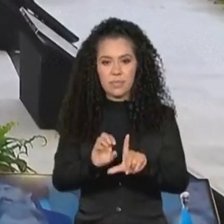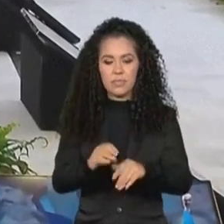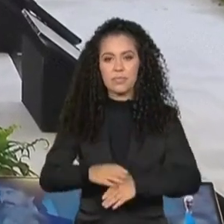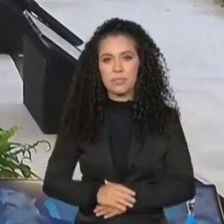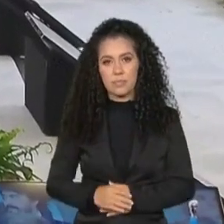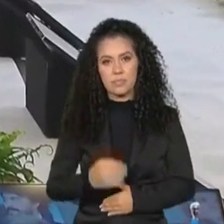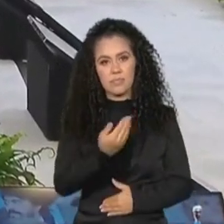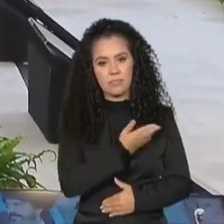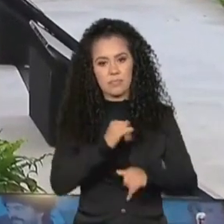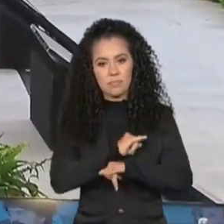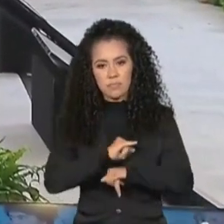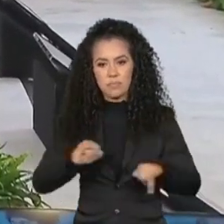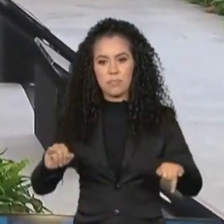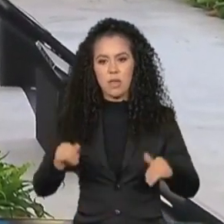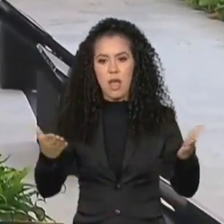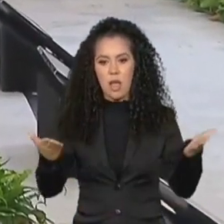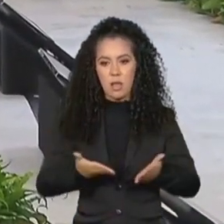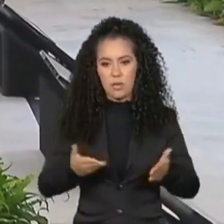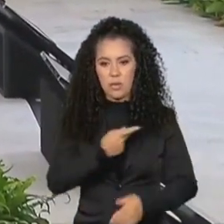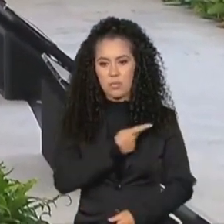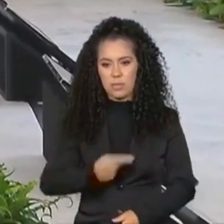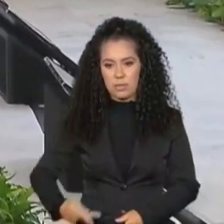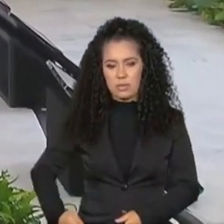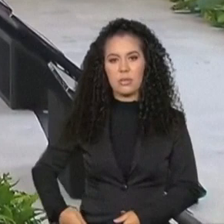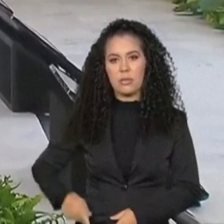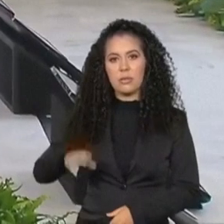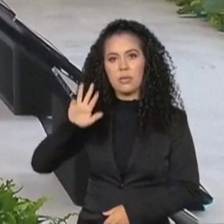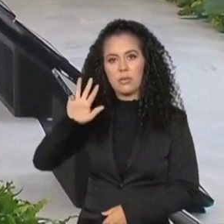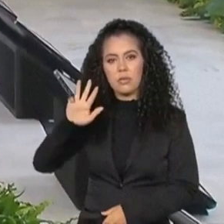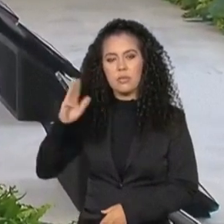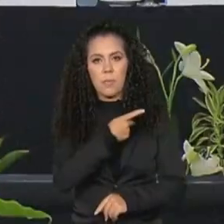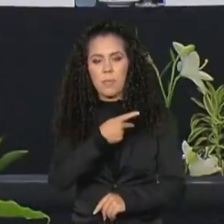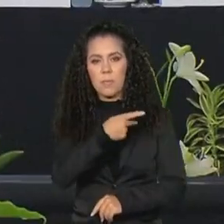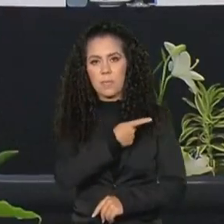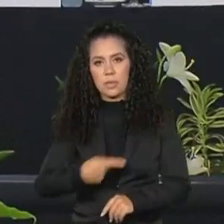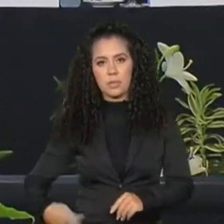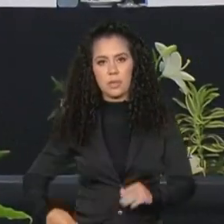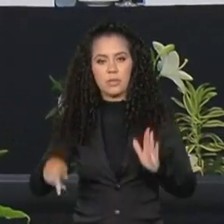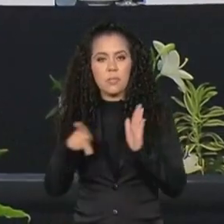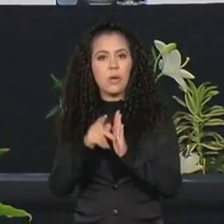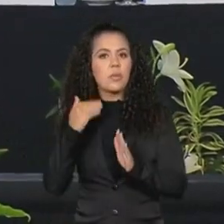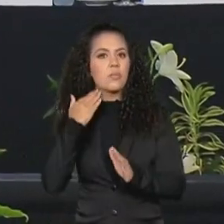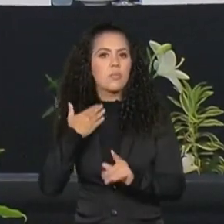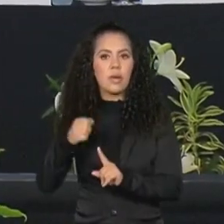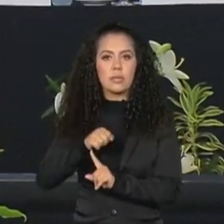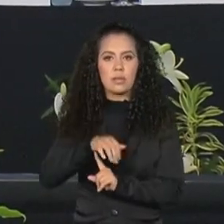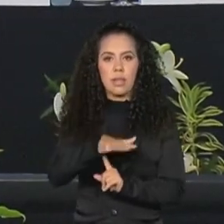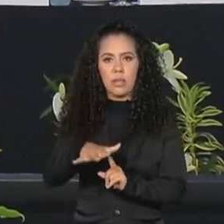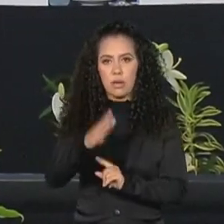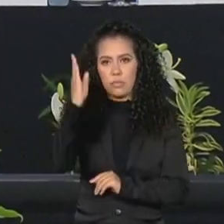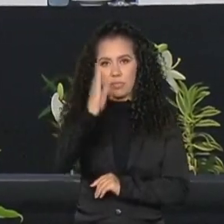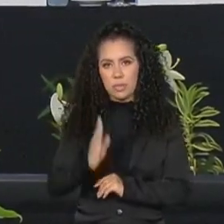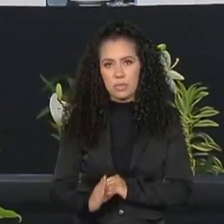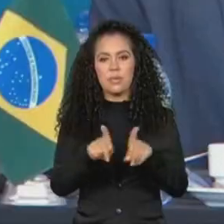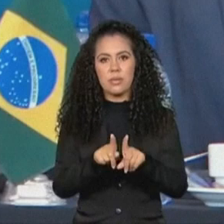da Silva o presidente Lu Inácio Lula da Silva participou nesta quarta-feira em Brasília da reunião conjunta das trilhas de cherp e de